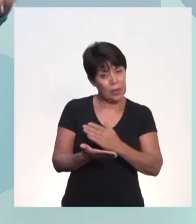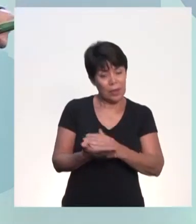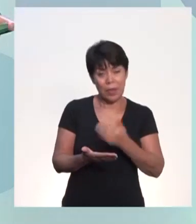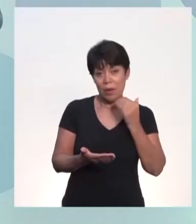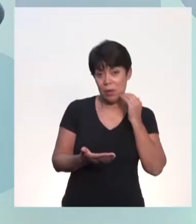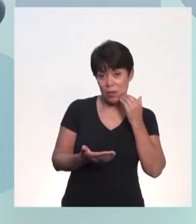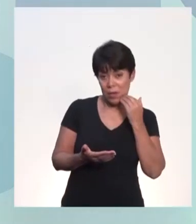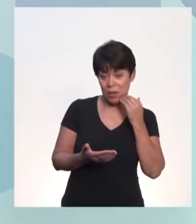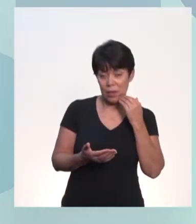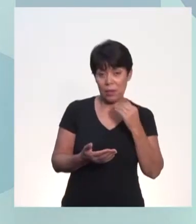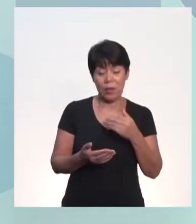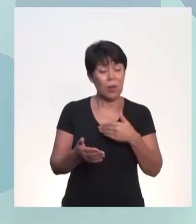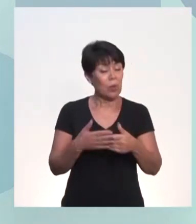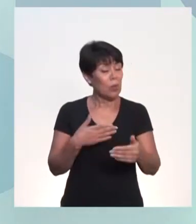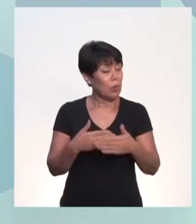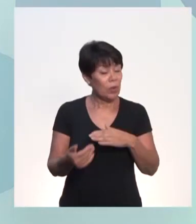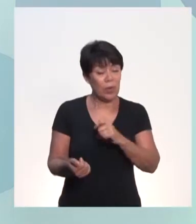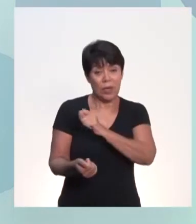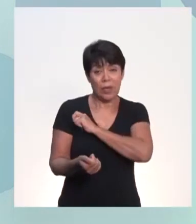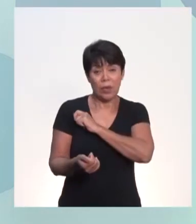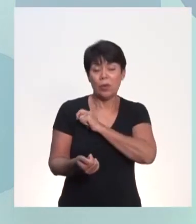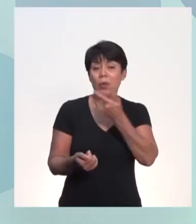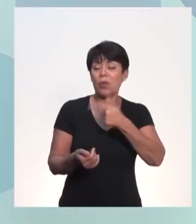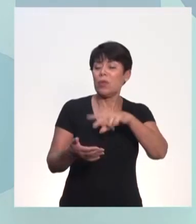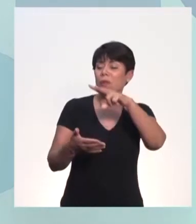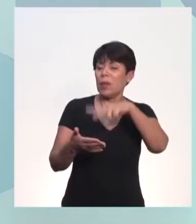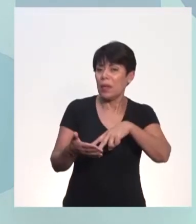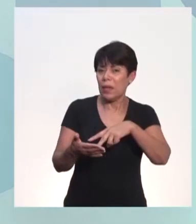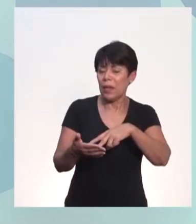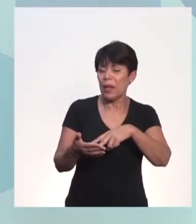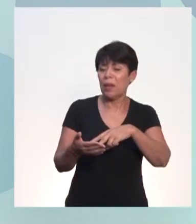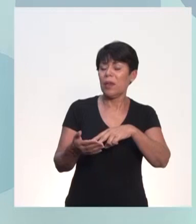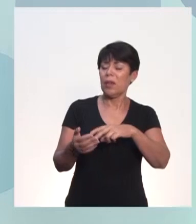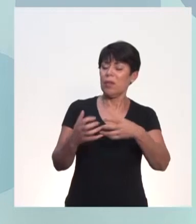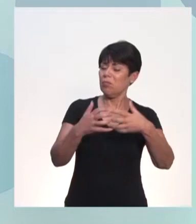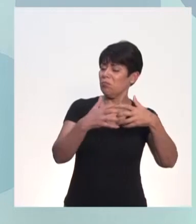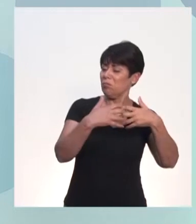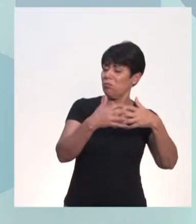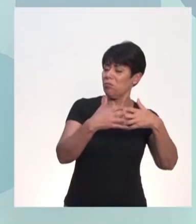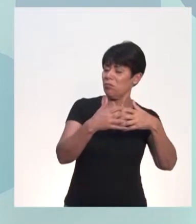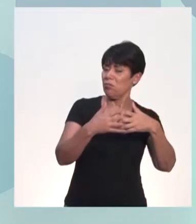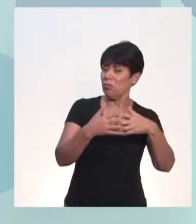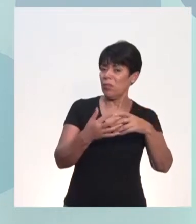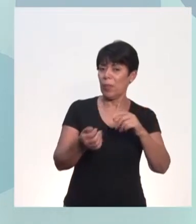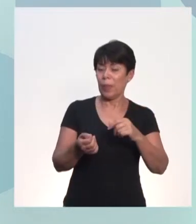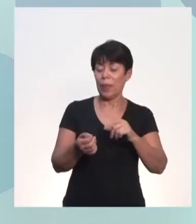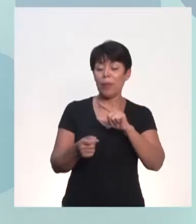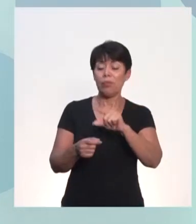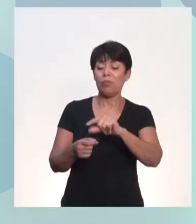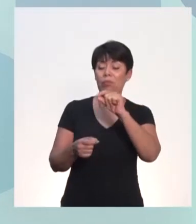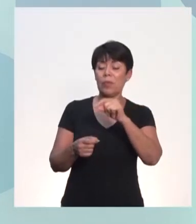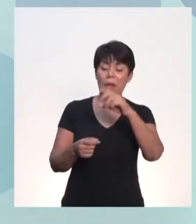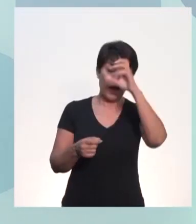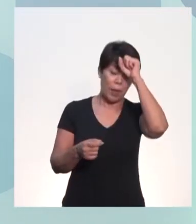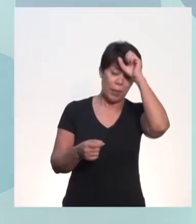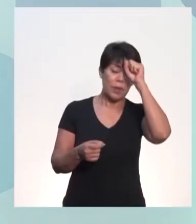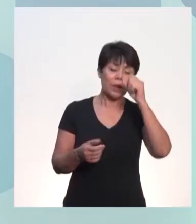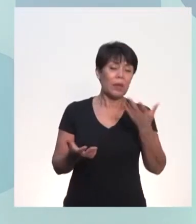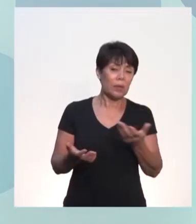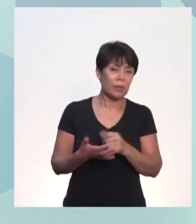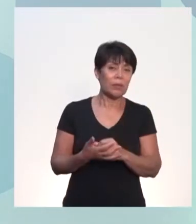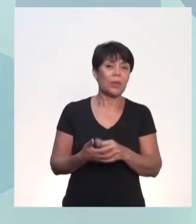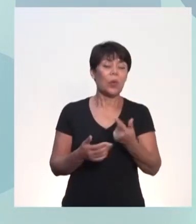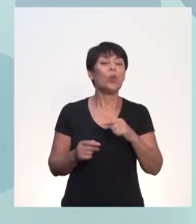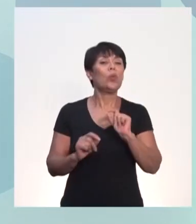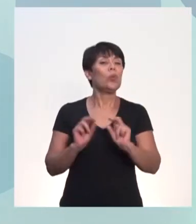de qualquer ano, de qualquer série, consegue ler e interpretar esse texto de forma a tirar algum aprendizado. Utilizando